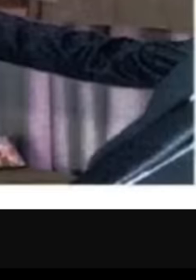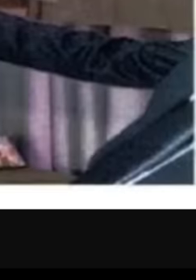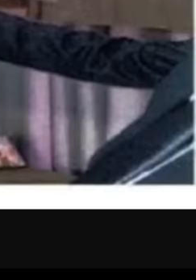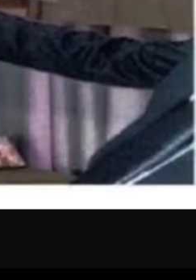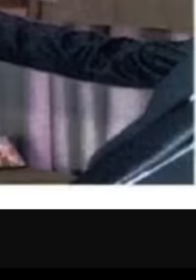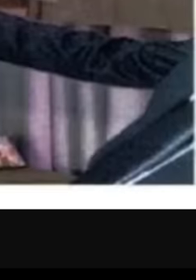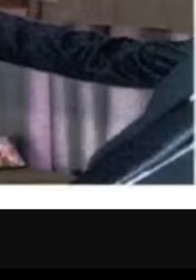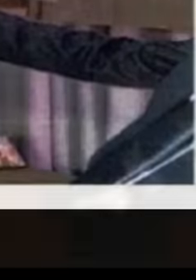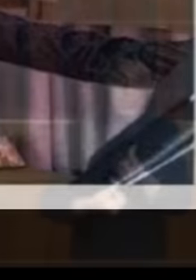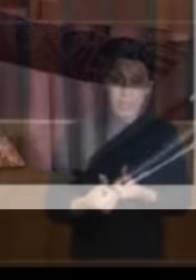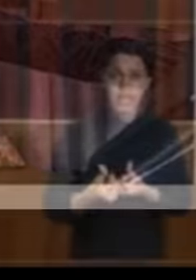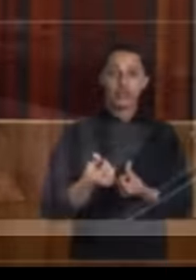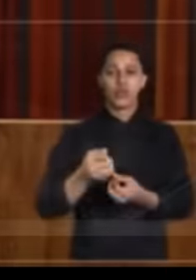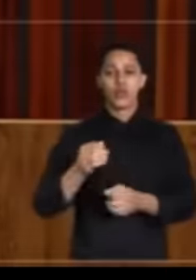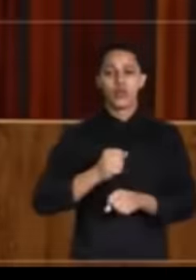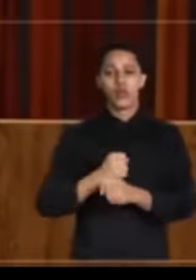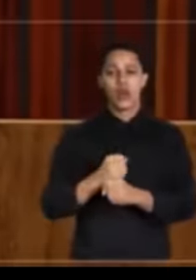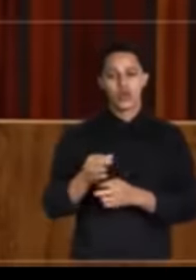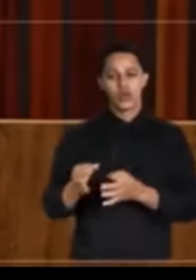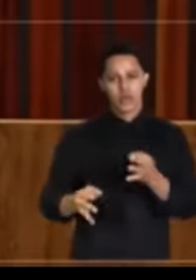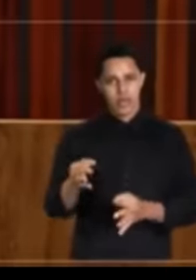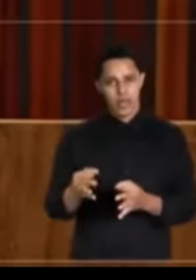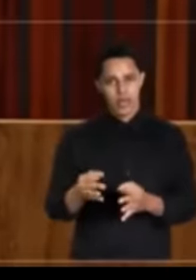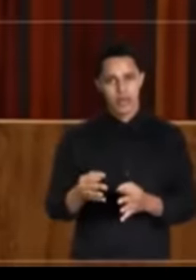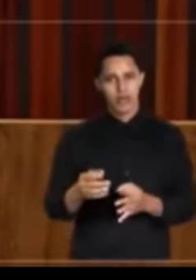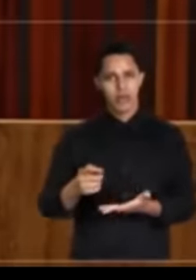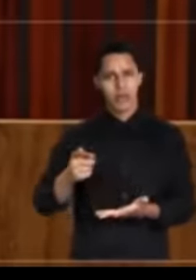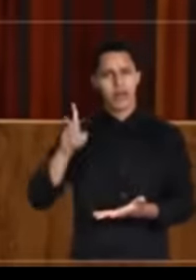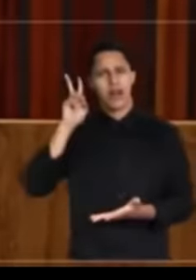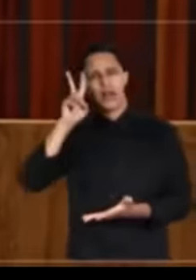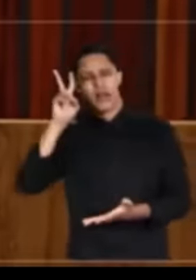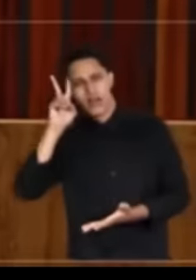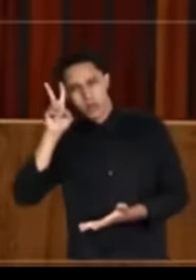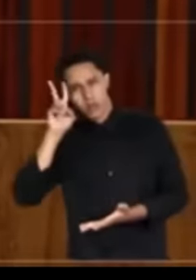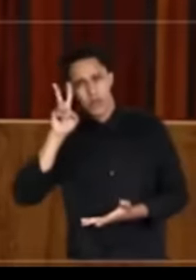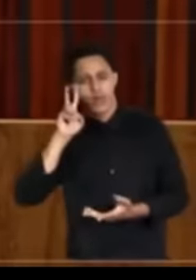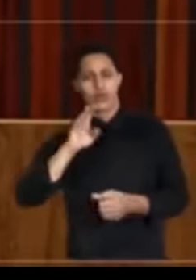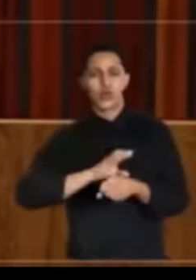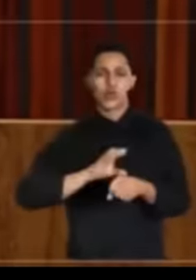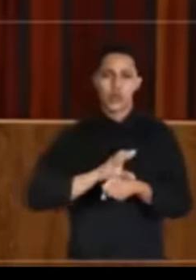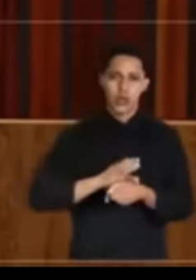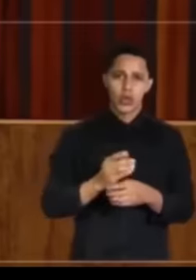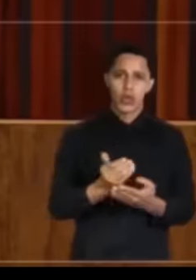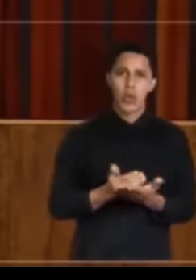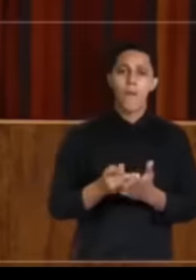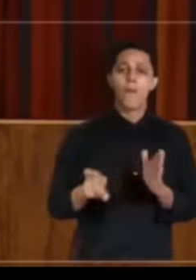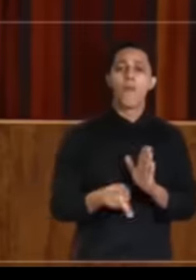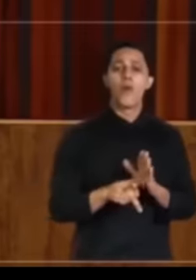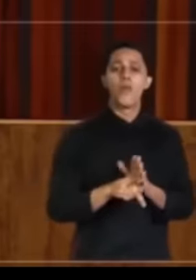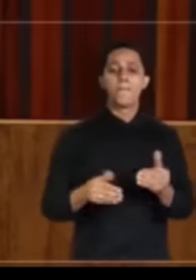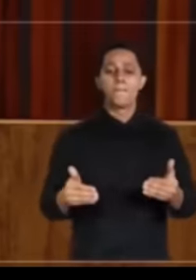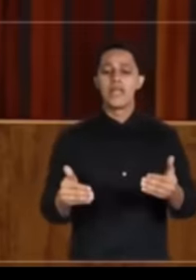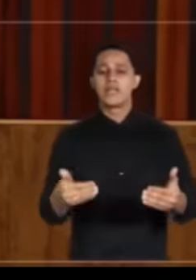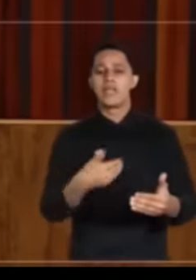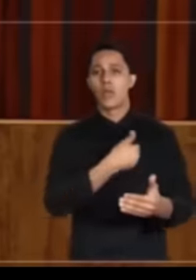do bolsonaro como é então que esse sujeito indicado por Aras para essa